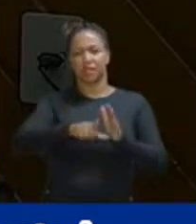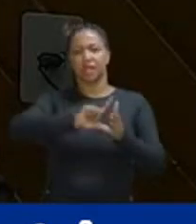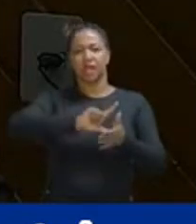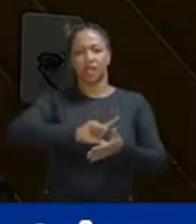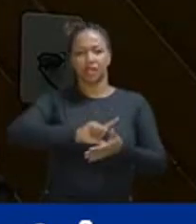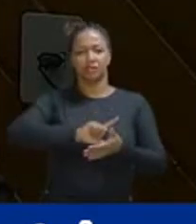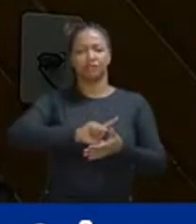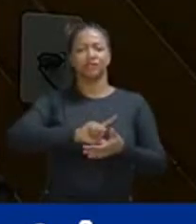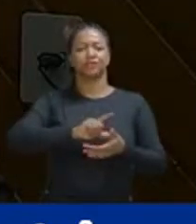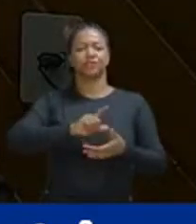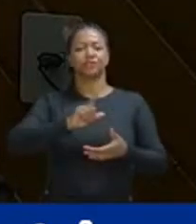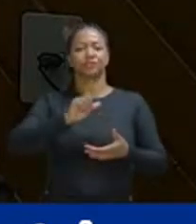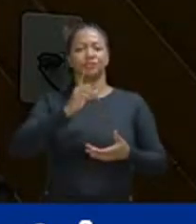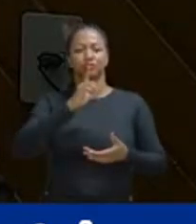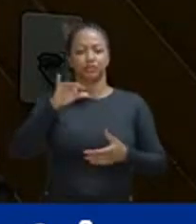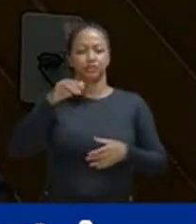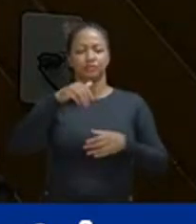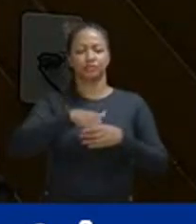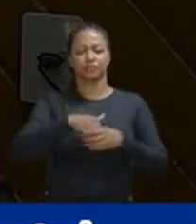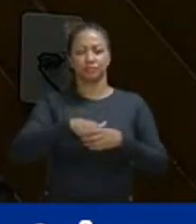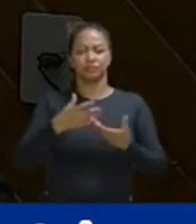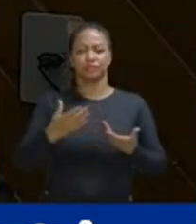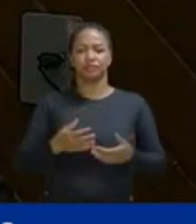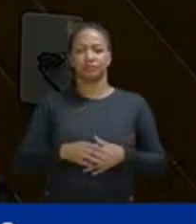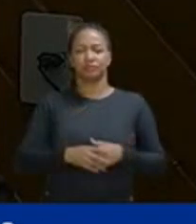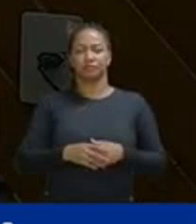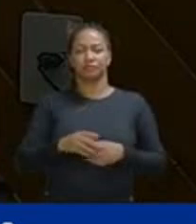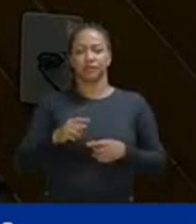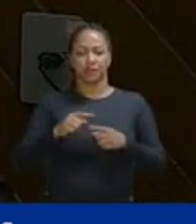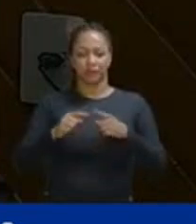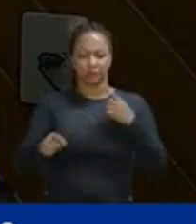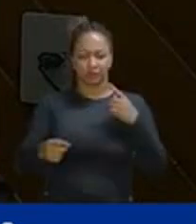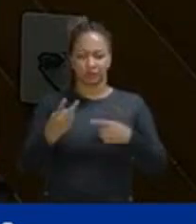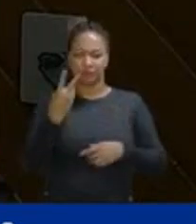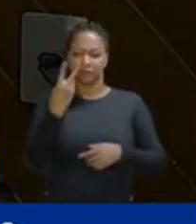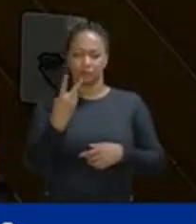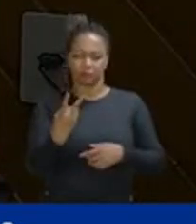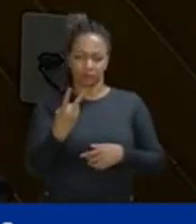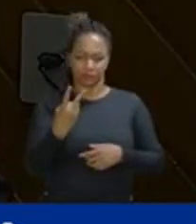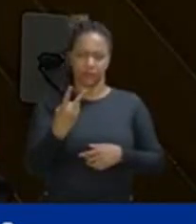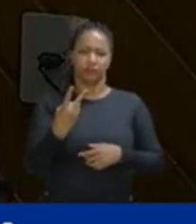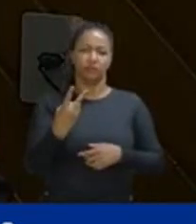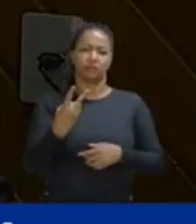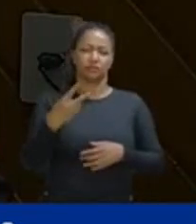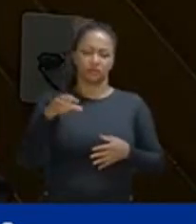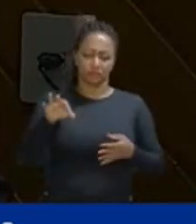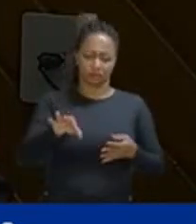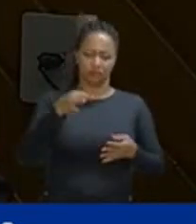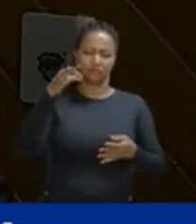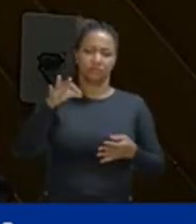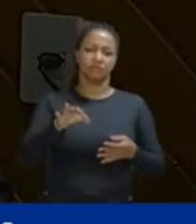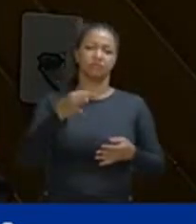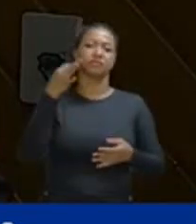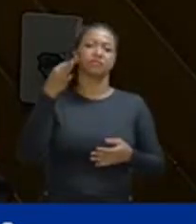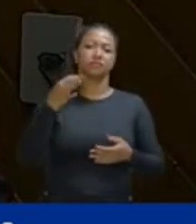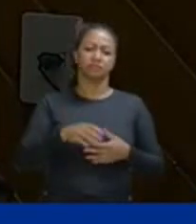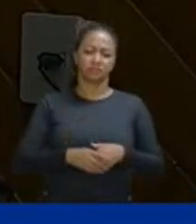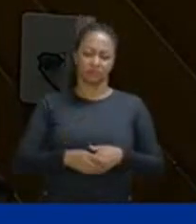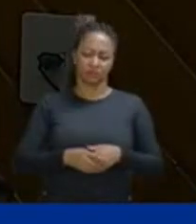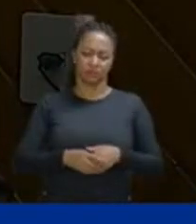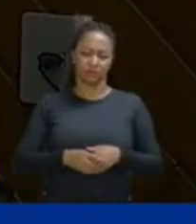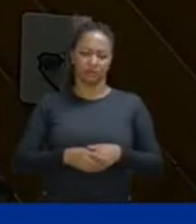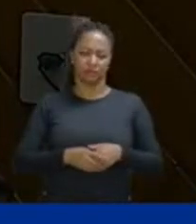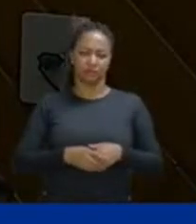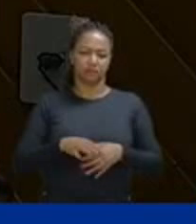dia do pleito. Senhor presidente, o meu voto é de 2 laudas, mas o ponto central dele se baseia